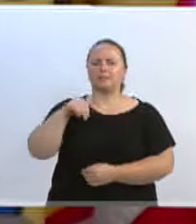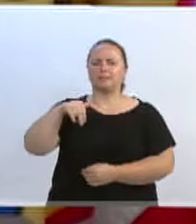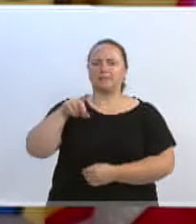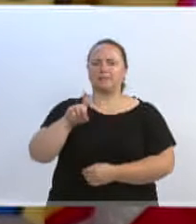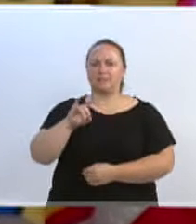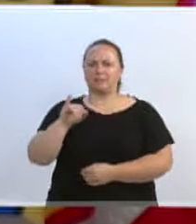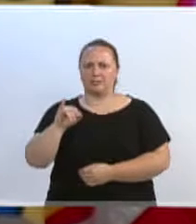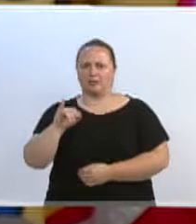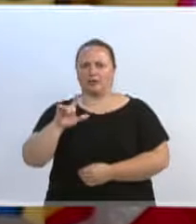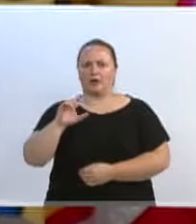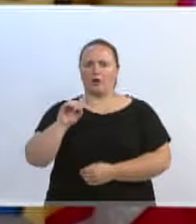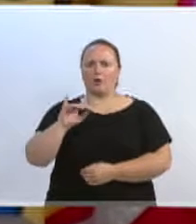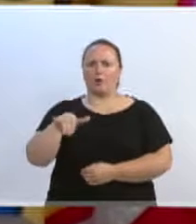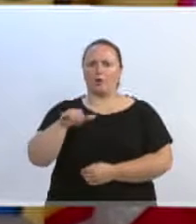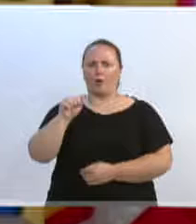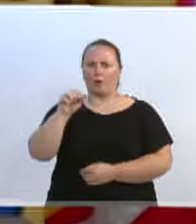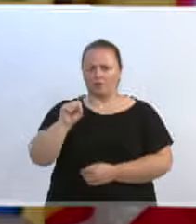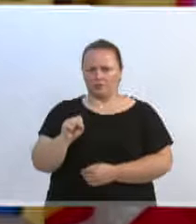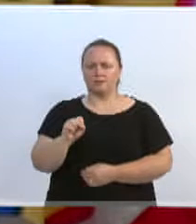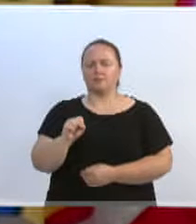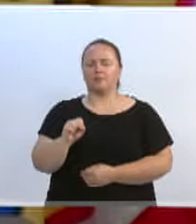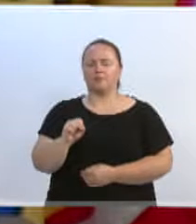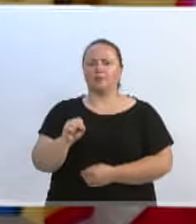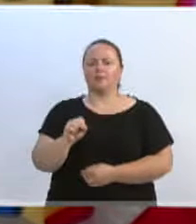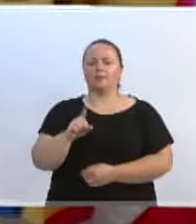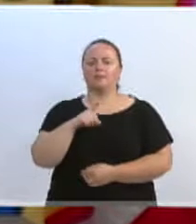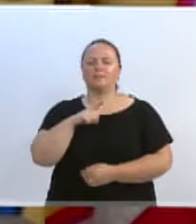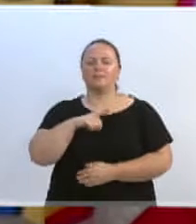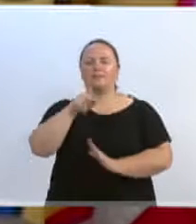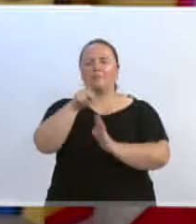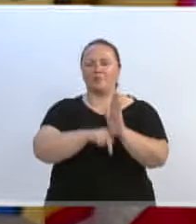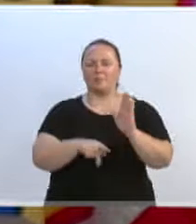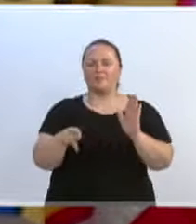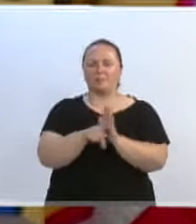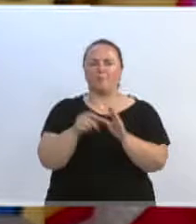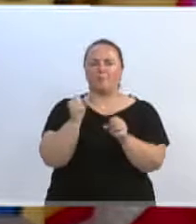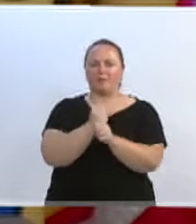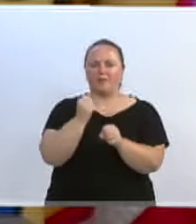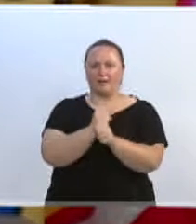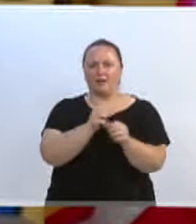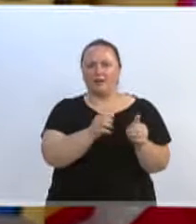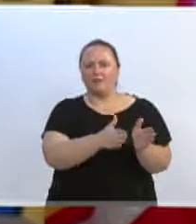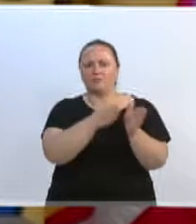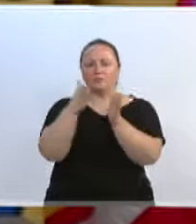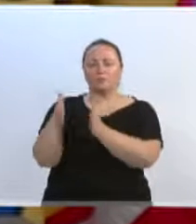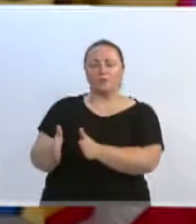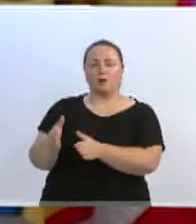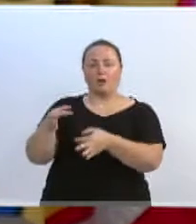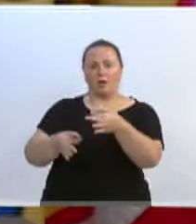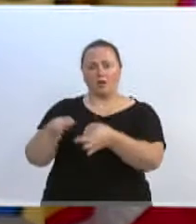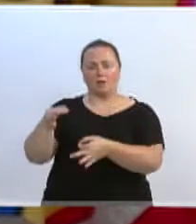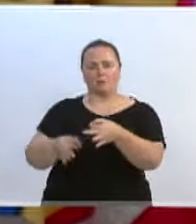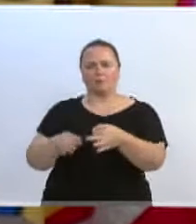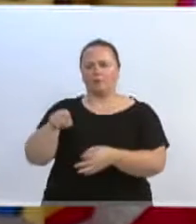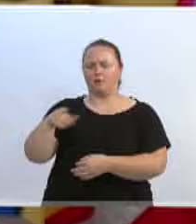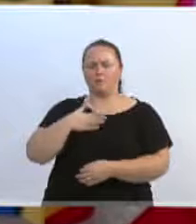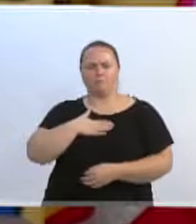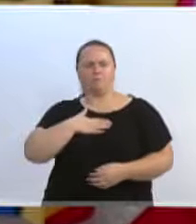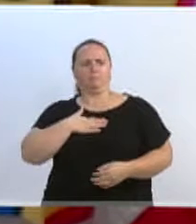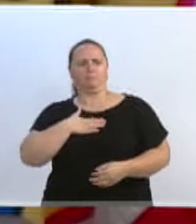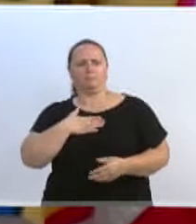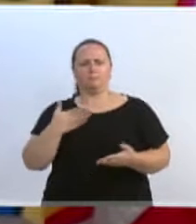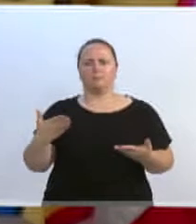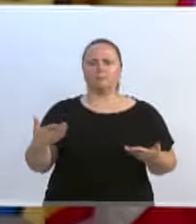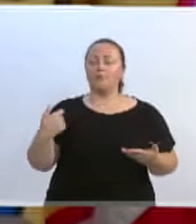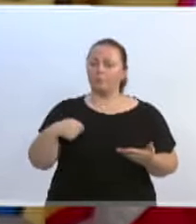projeto do diretor do fórum, do nossa sede legislativa ali ao lado do fórum, ele ficou assustado, né? Então, a gente precisa ter um